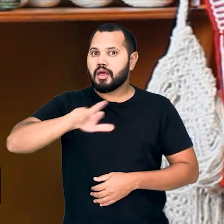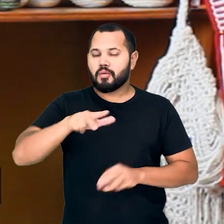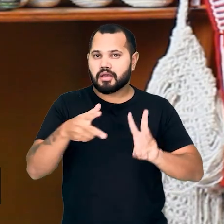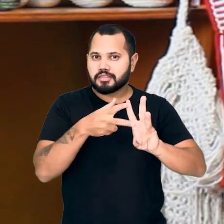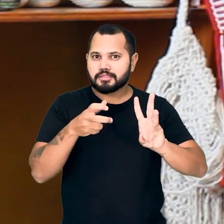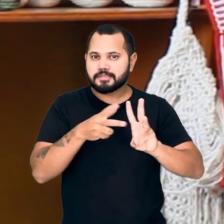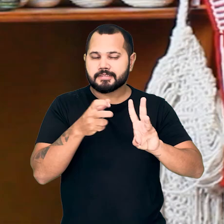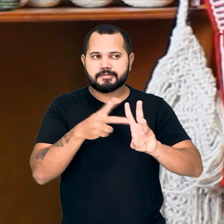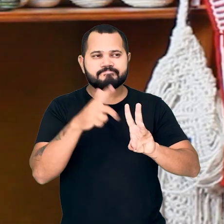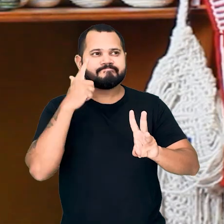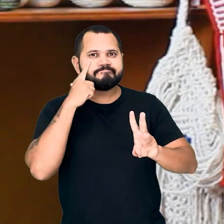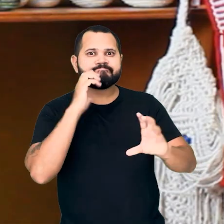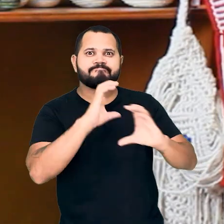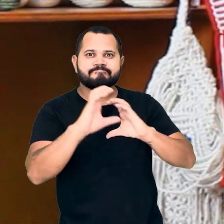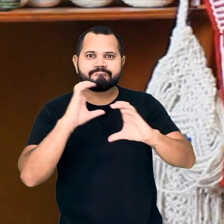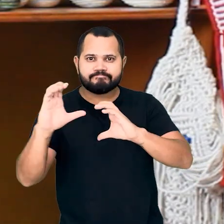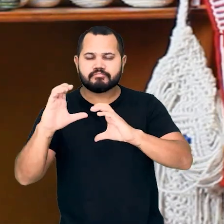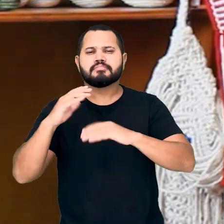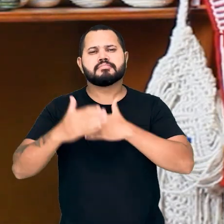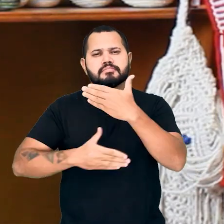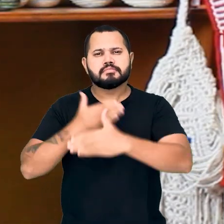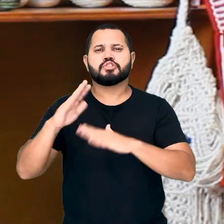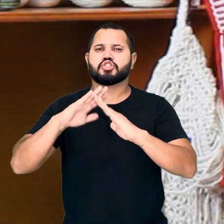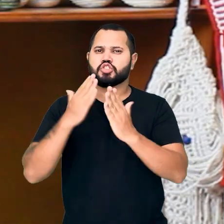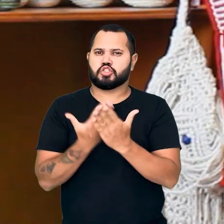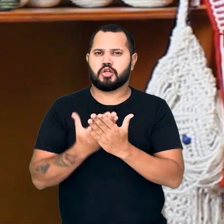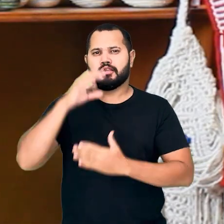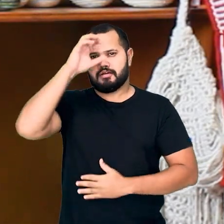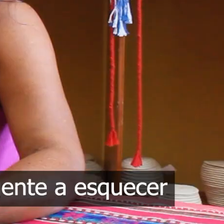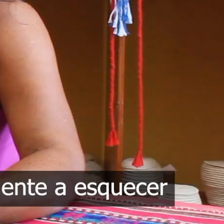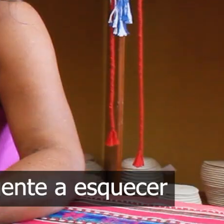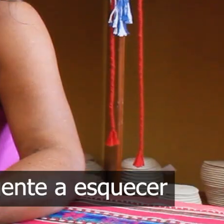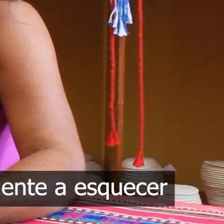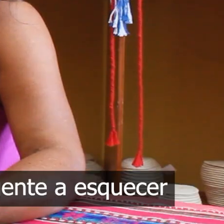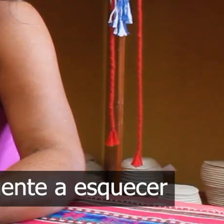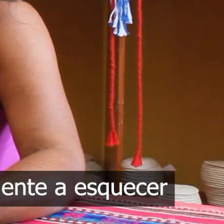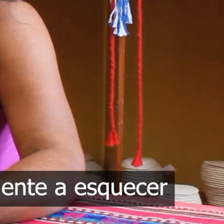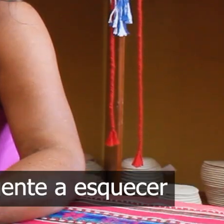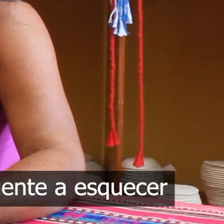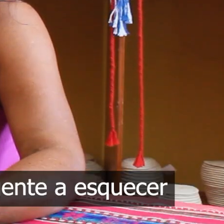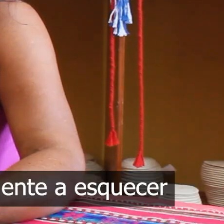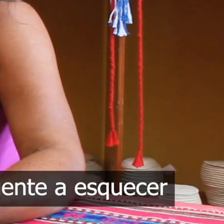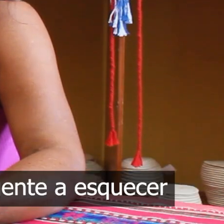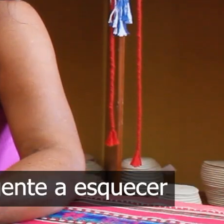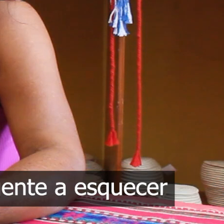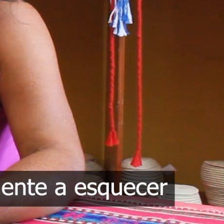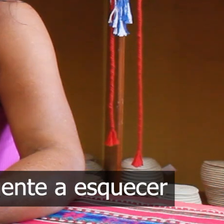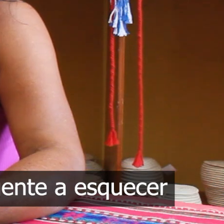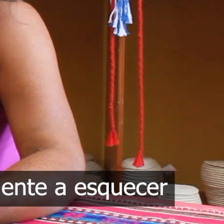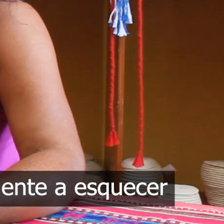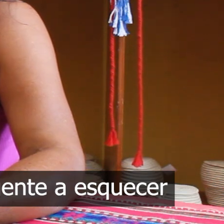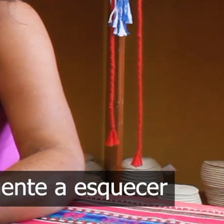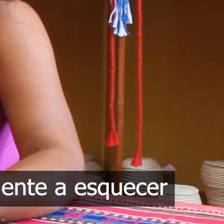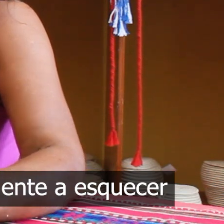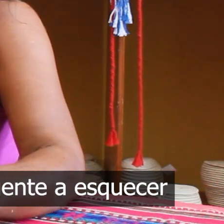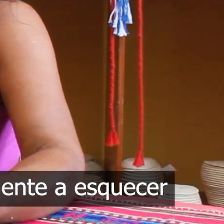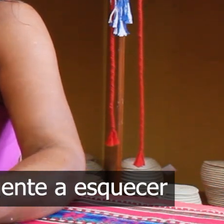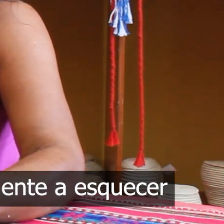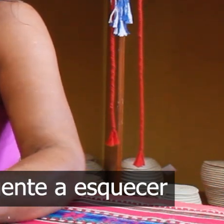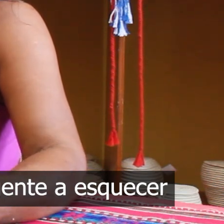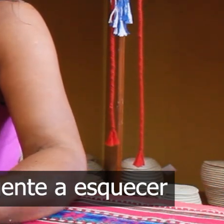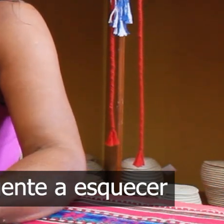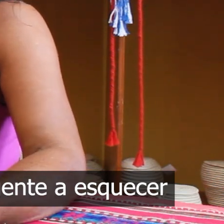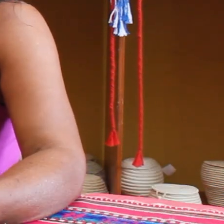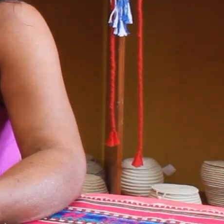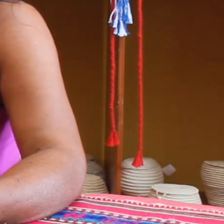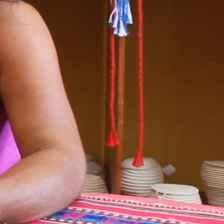não indígenas e na escola a gente aprende, né? Nesse tempo, os salesianos, eles obrigavam a